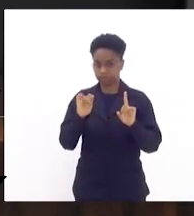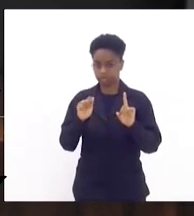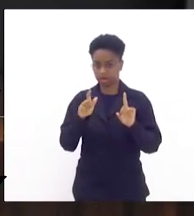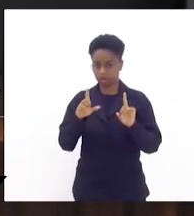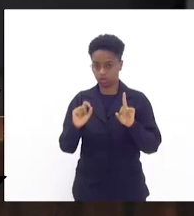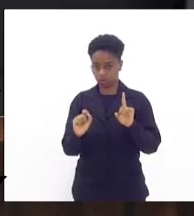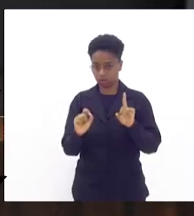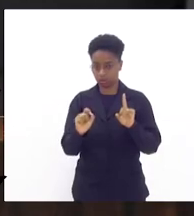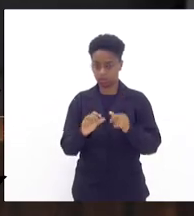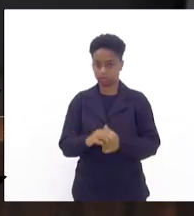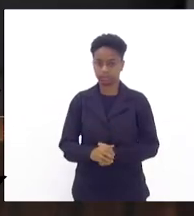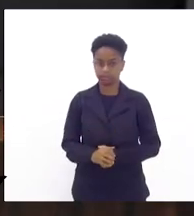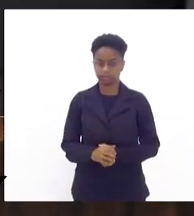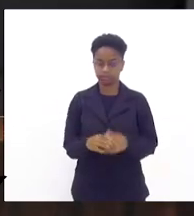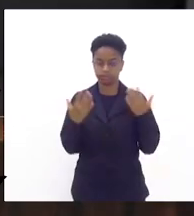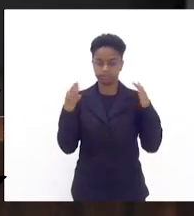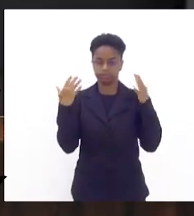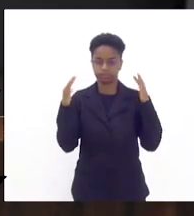favor.